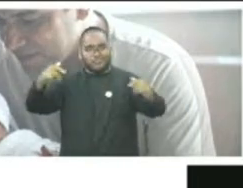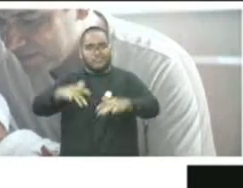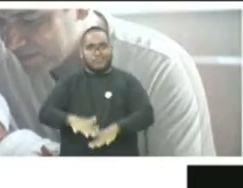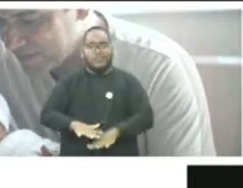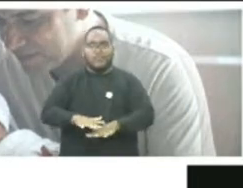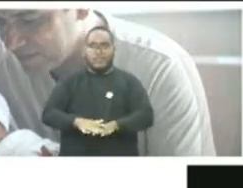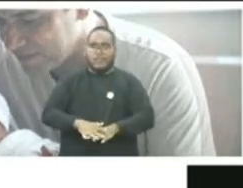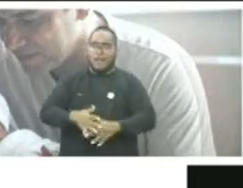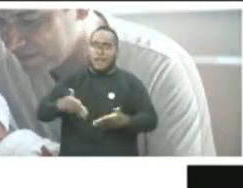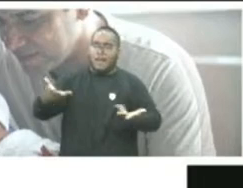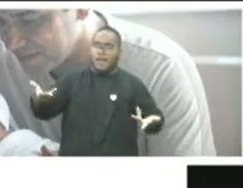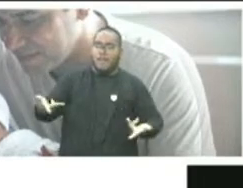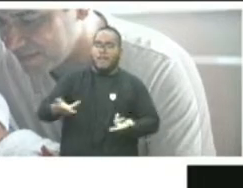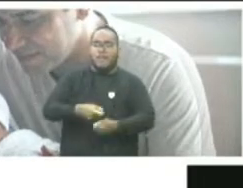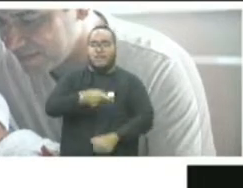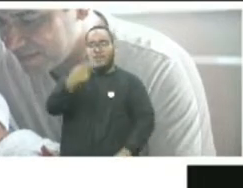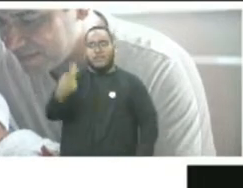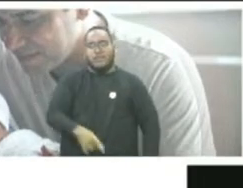Obrigada.